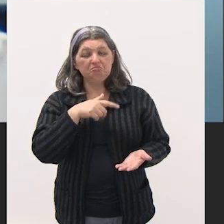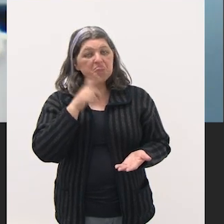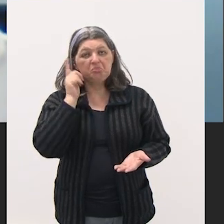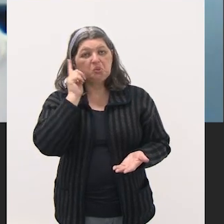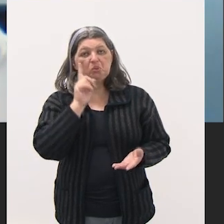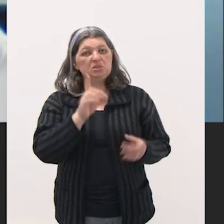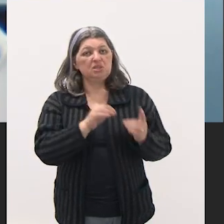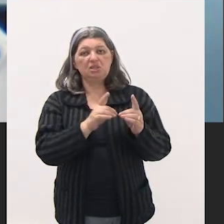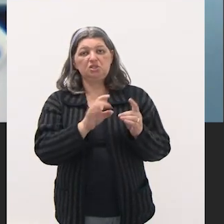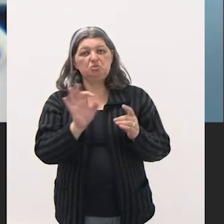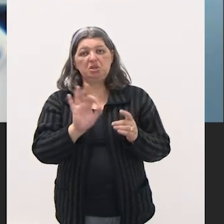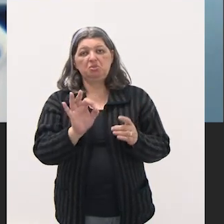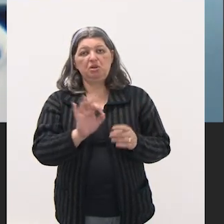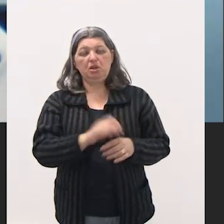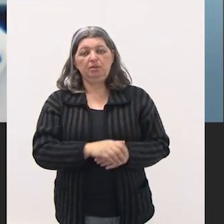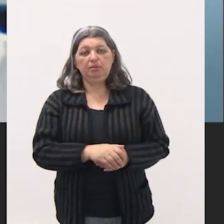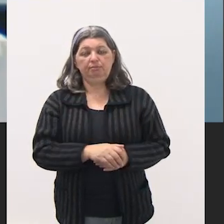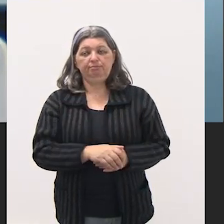atendida,